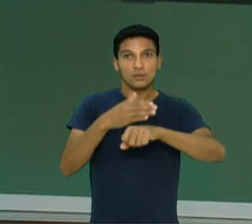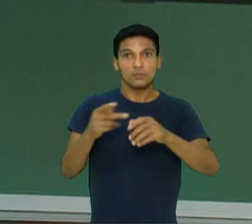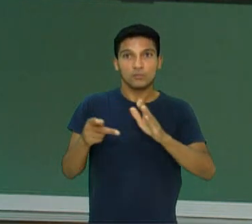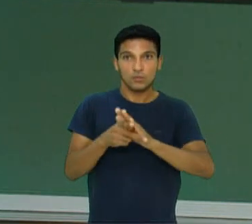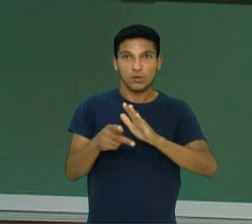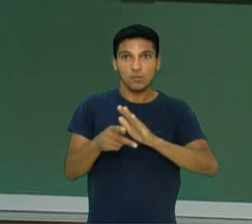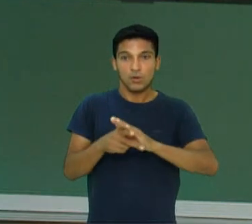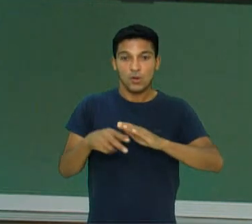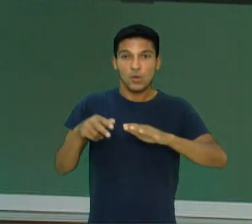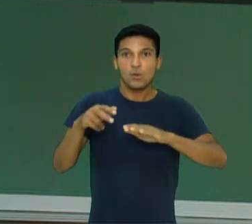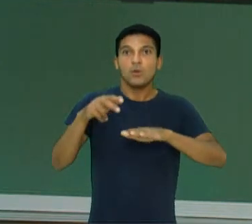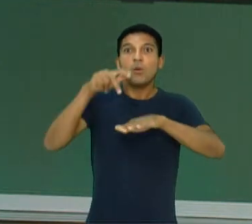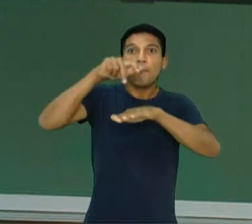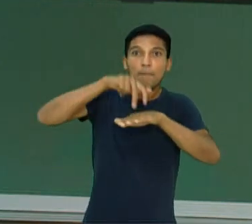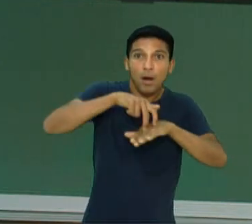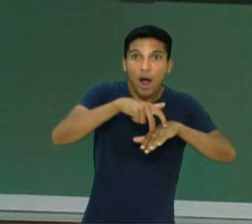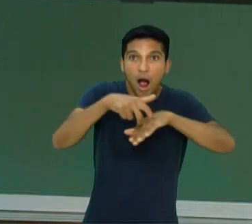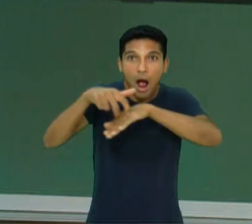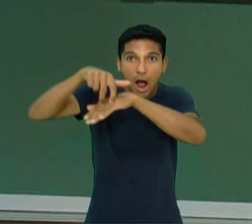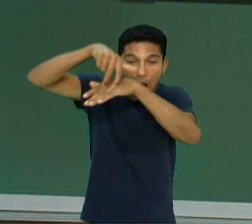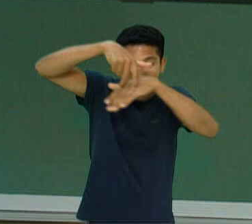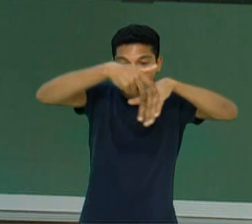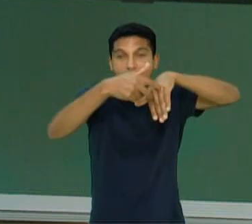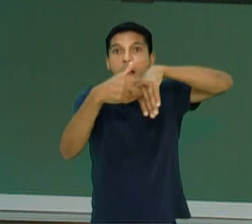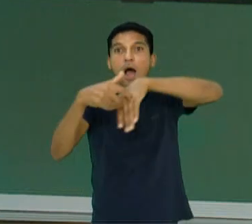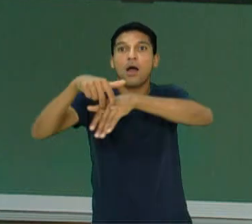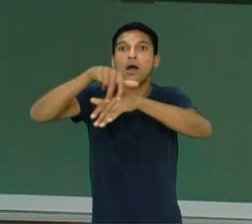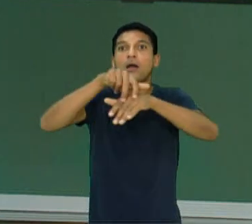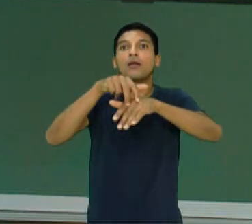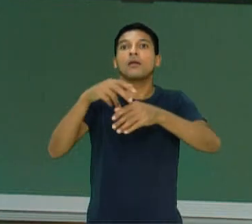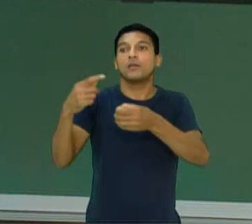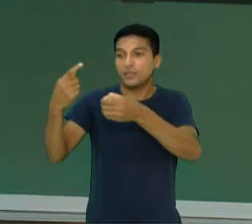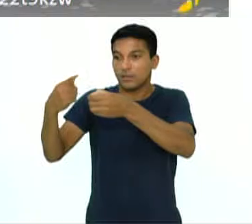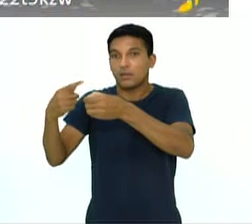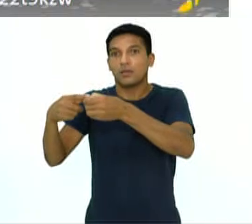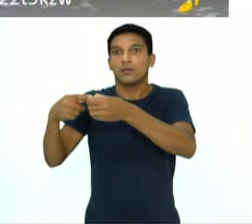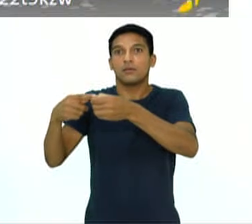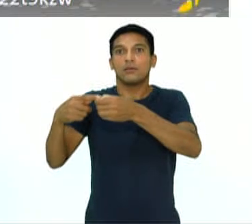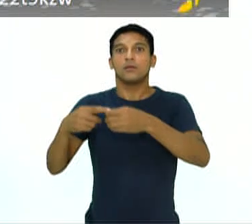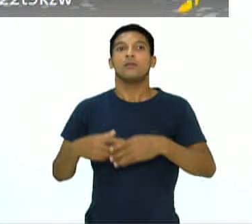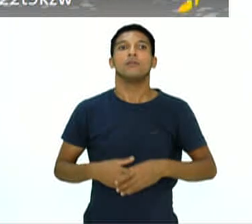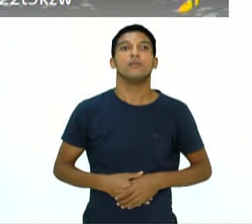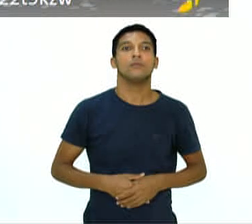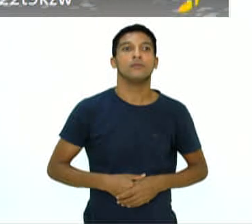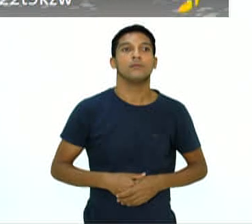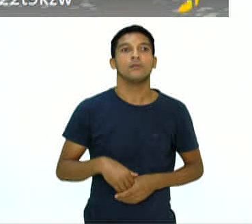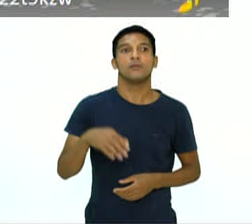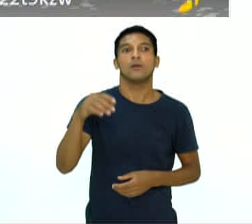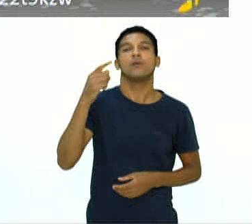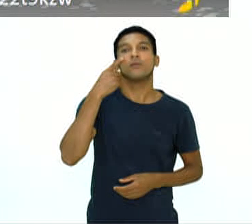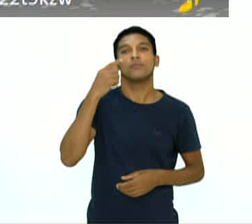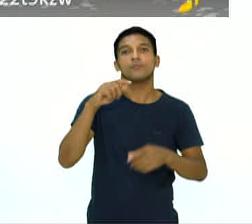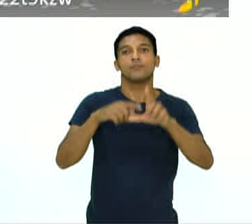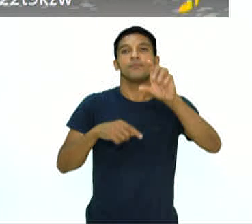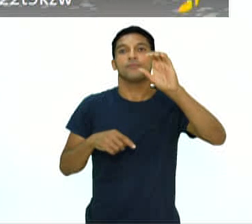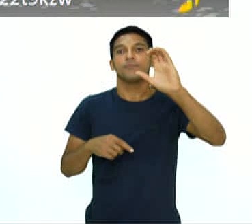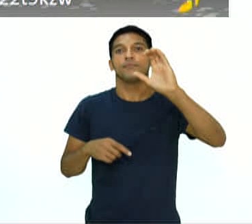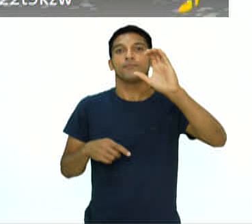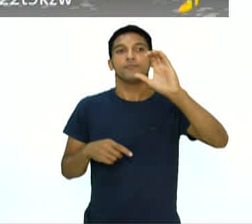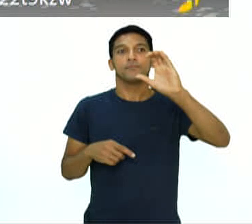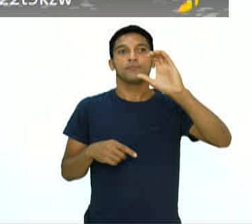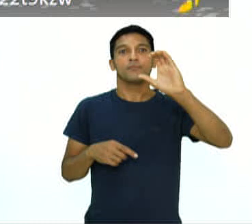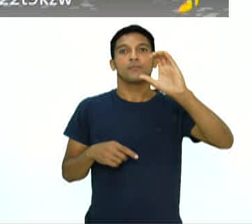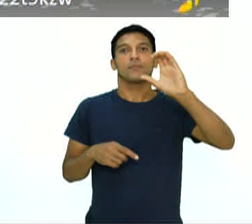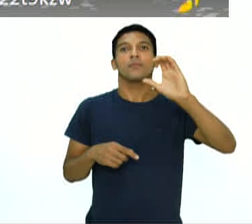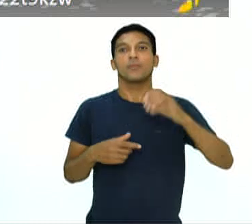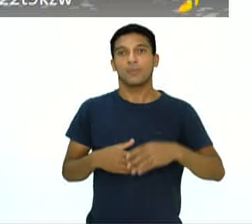aventura urbana? Elas são praticadas nos ambientes urbanos e também em